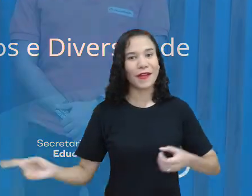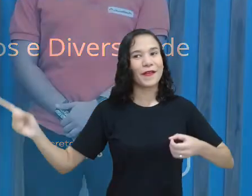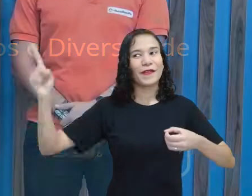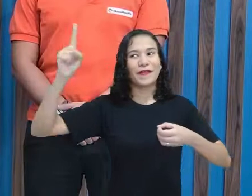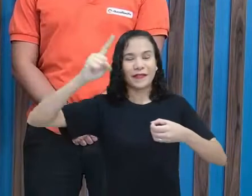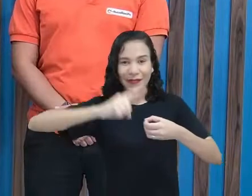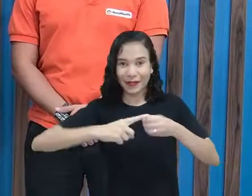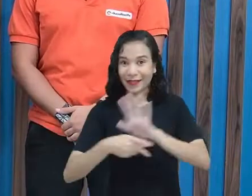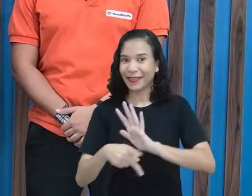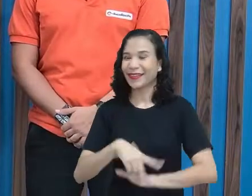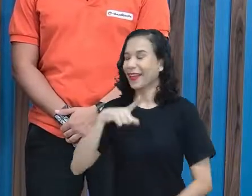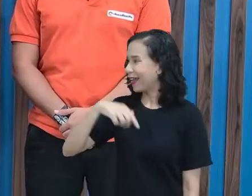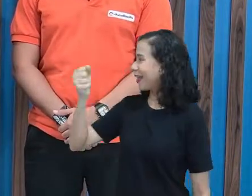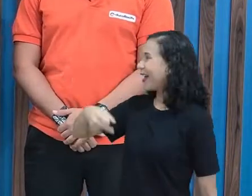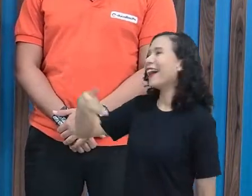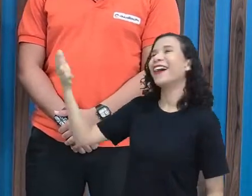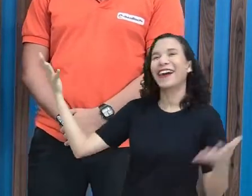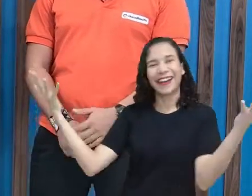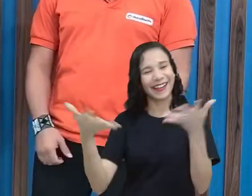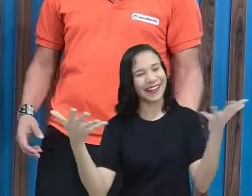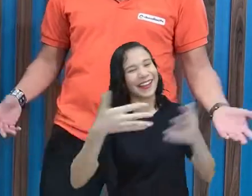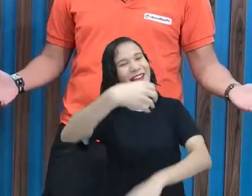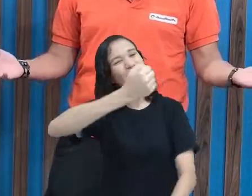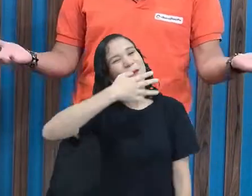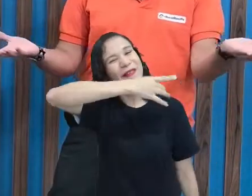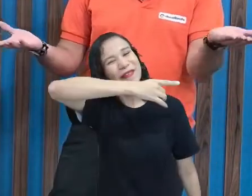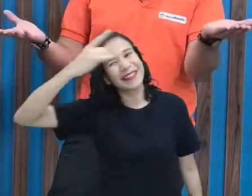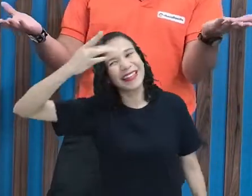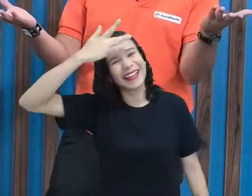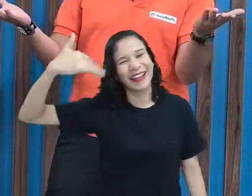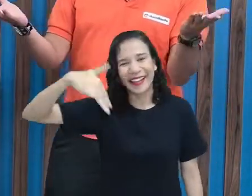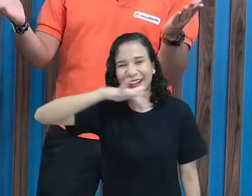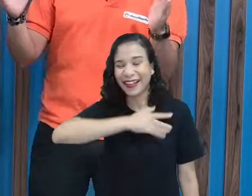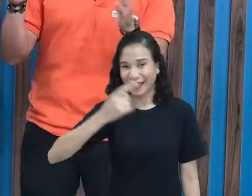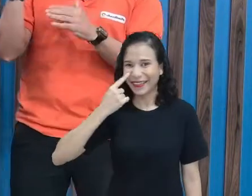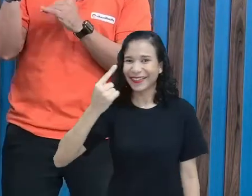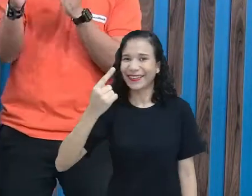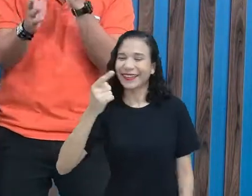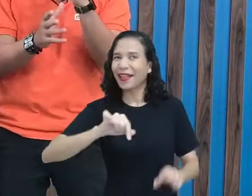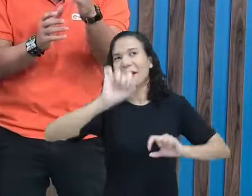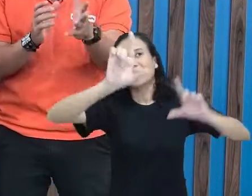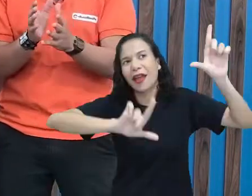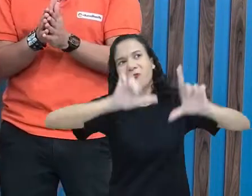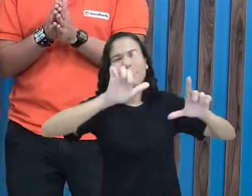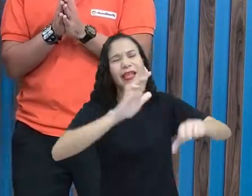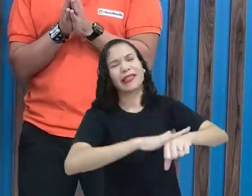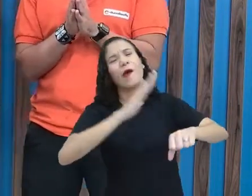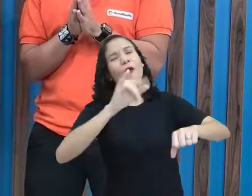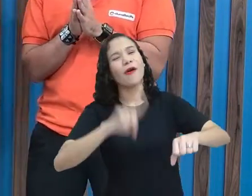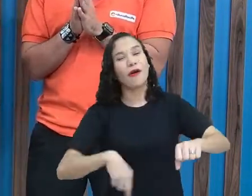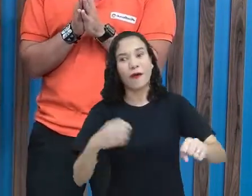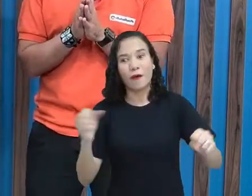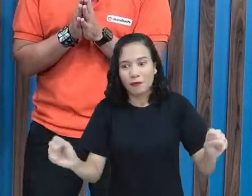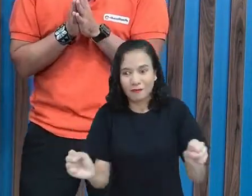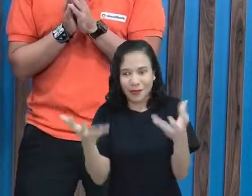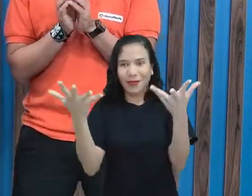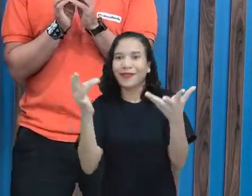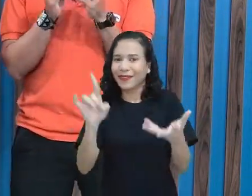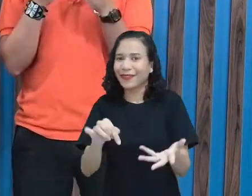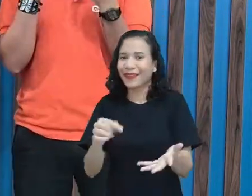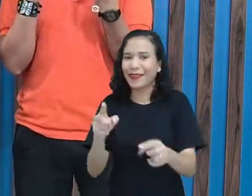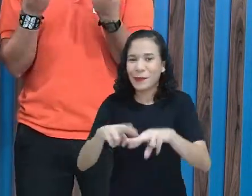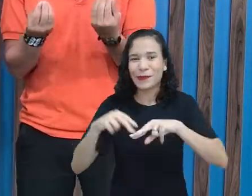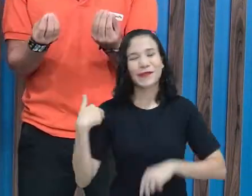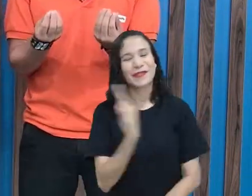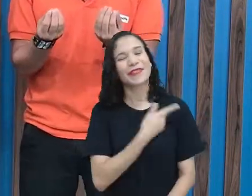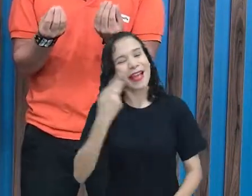Voltamos em definitivo, agora sim. Bom dia, pessoal. É isso aí, né? A TV ao vivo tem essas magias. É mesmo. Estamos